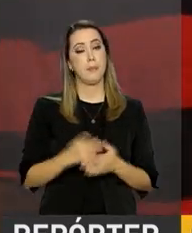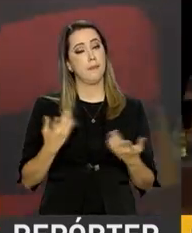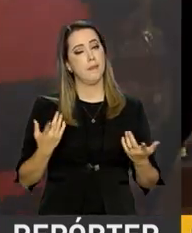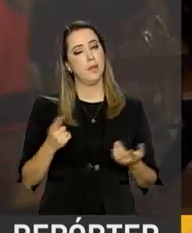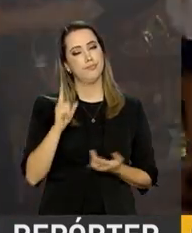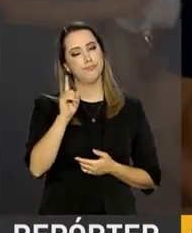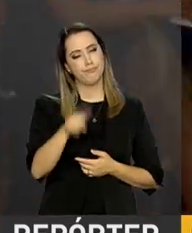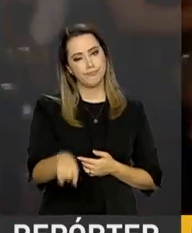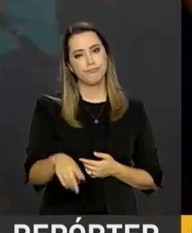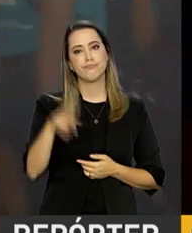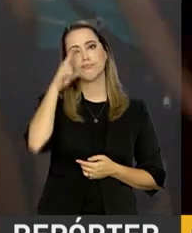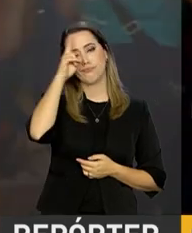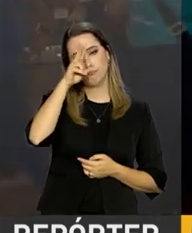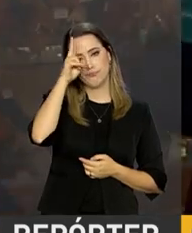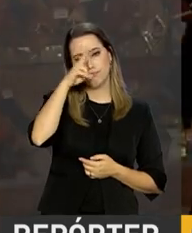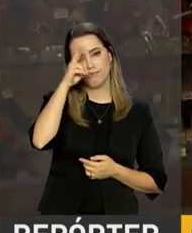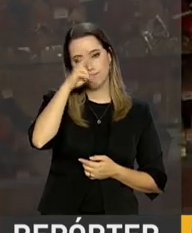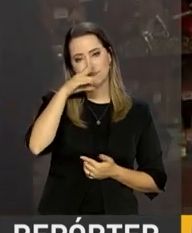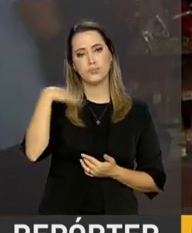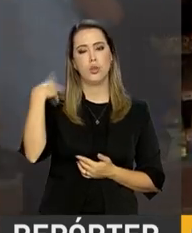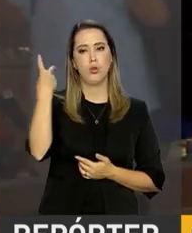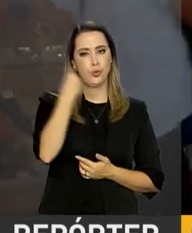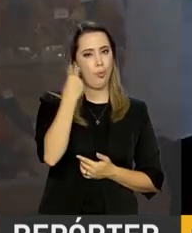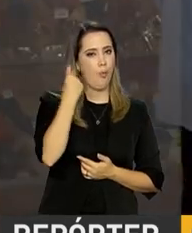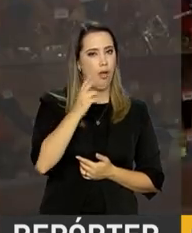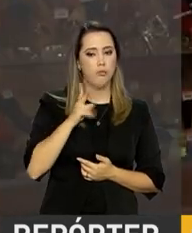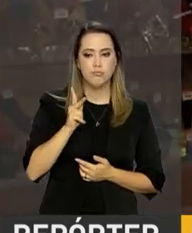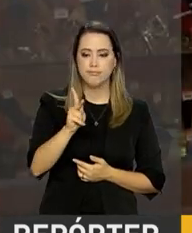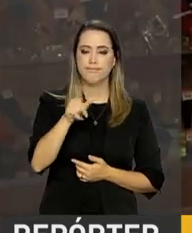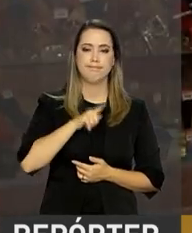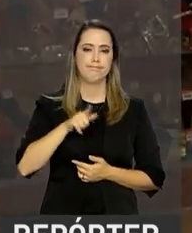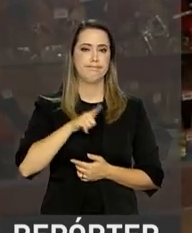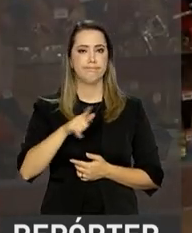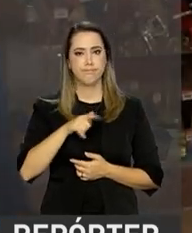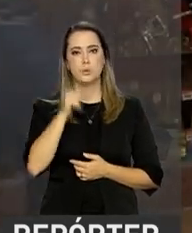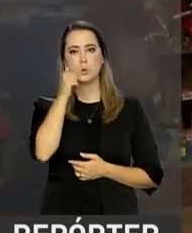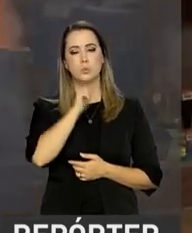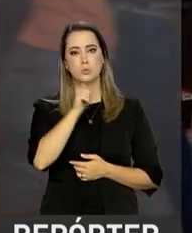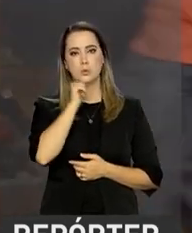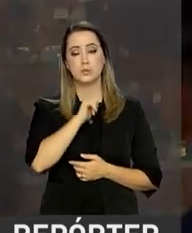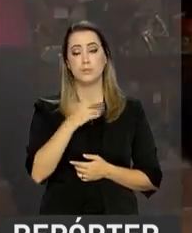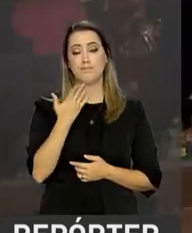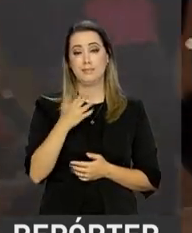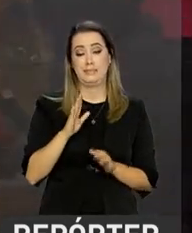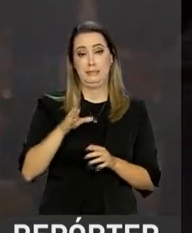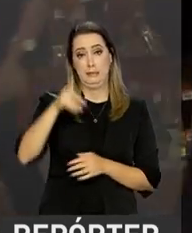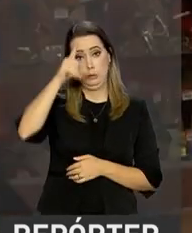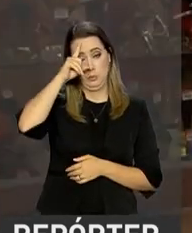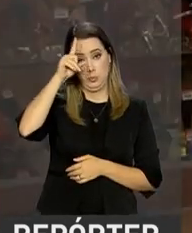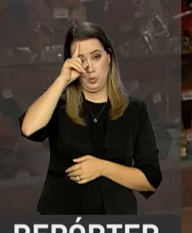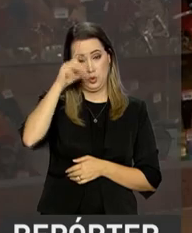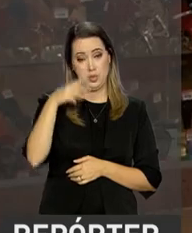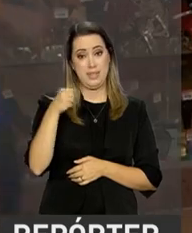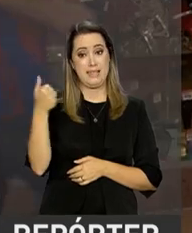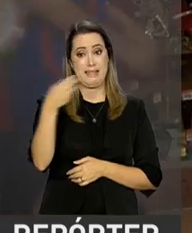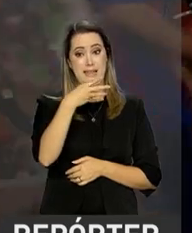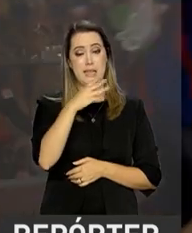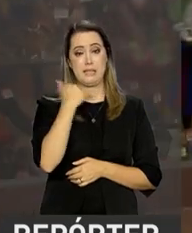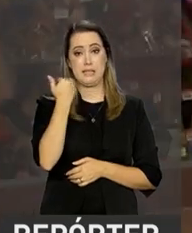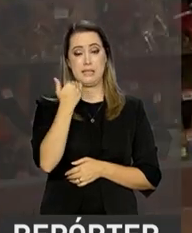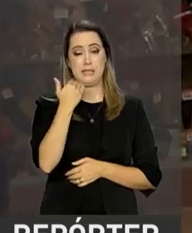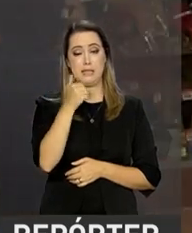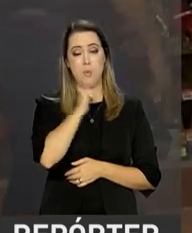é mais comum do que se imagina. A cada dia, 13 mulheres são assassinadas no Brasil. E 3 a cada